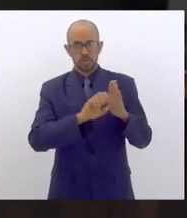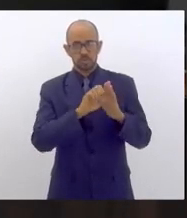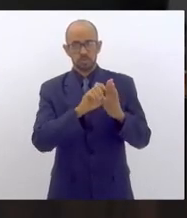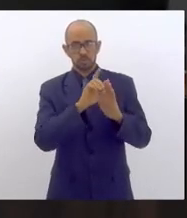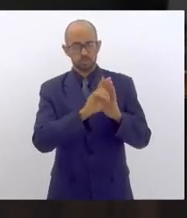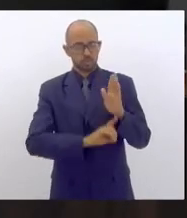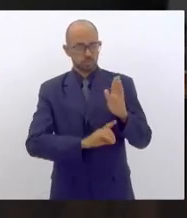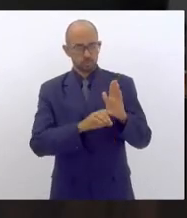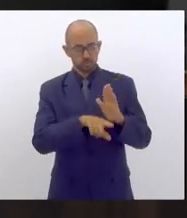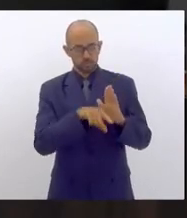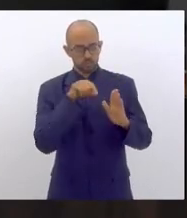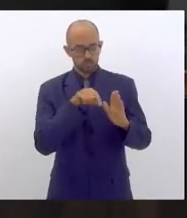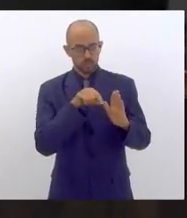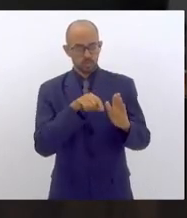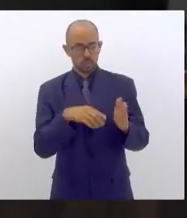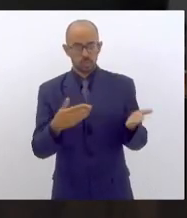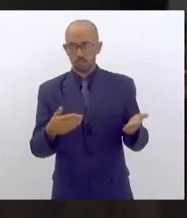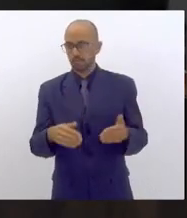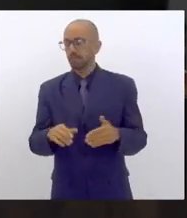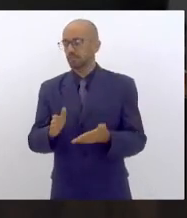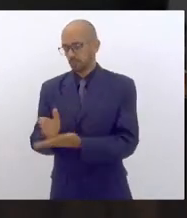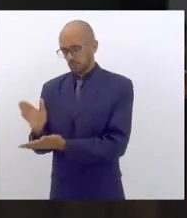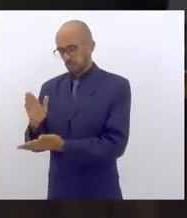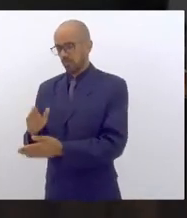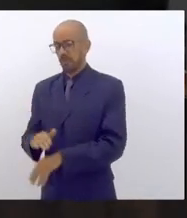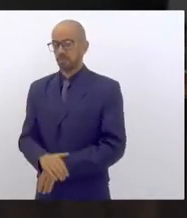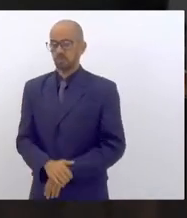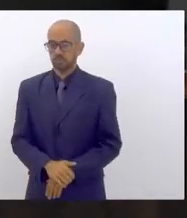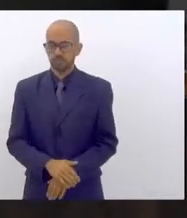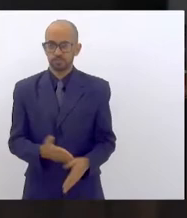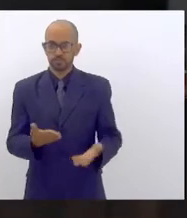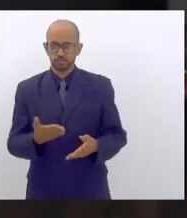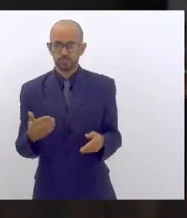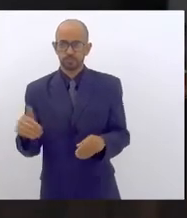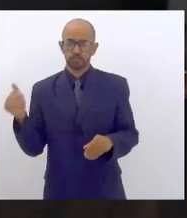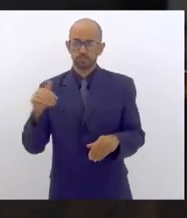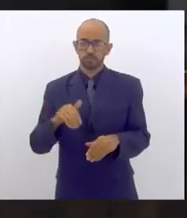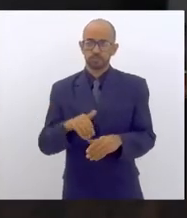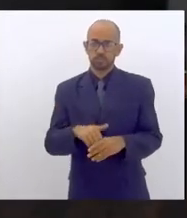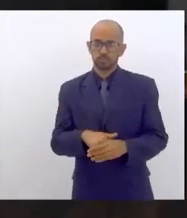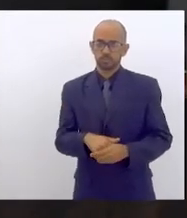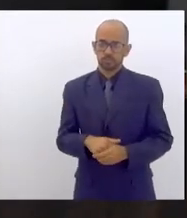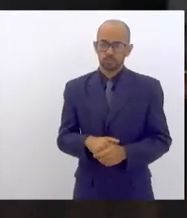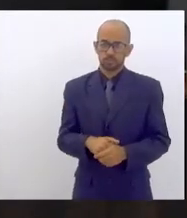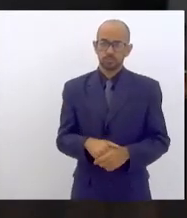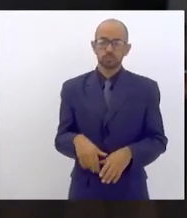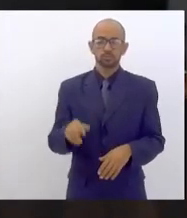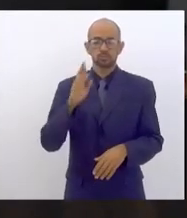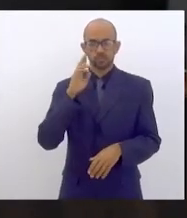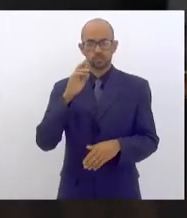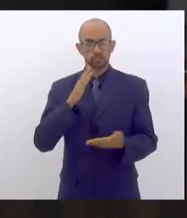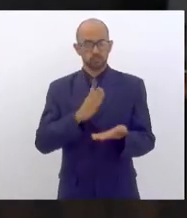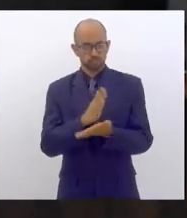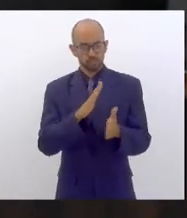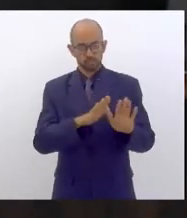em votação, os vetos com a manutenção, salvo destaque. Senhores que aprovam, permaneçam como